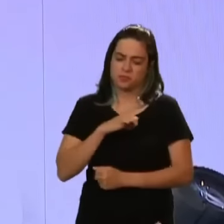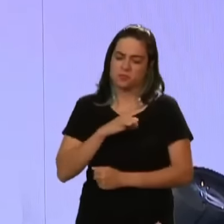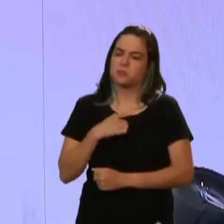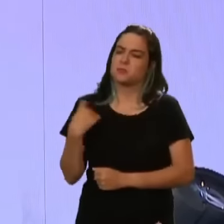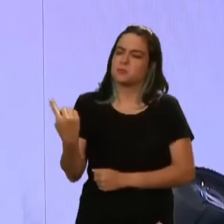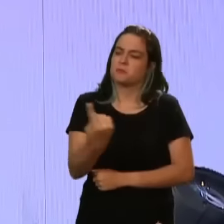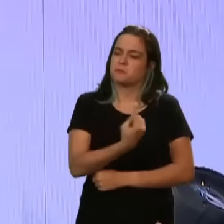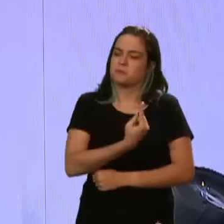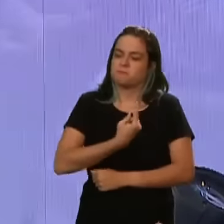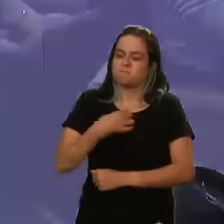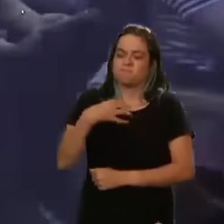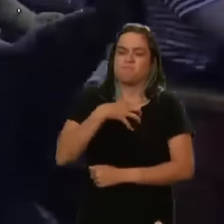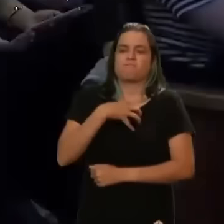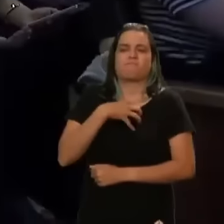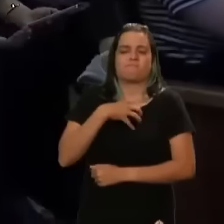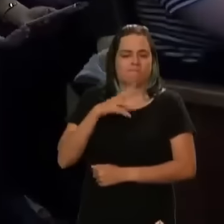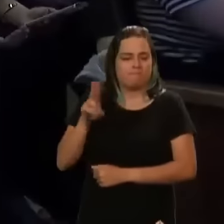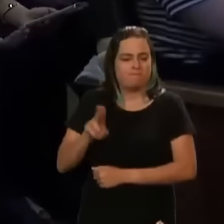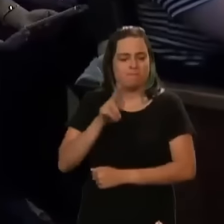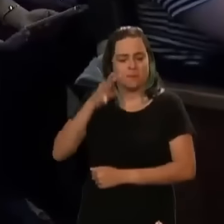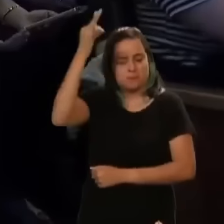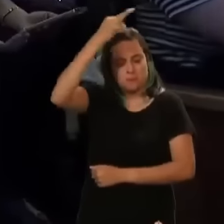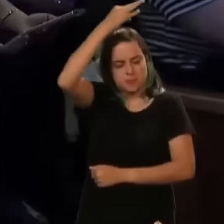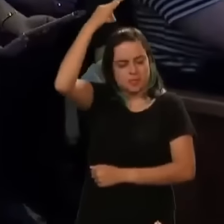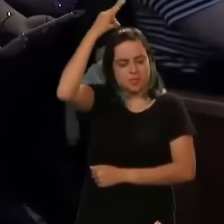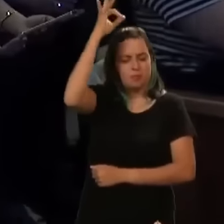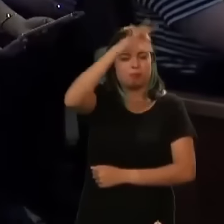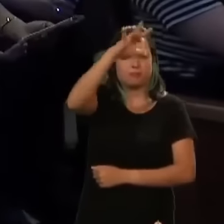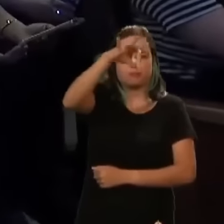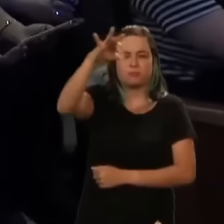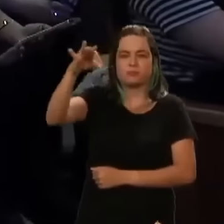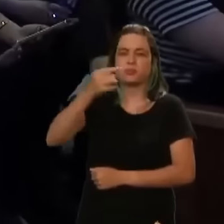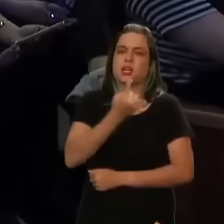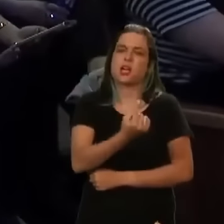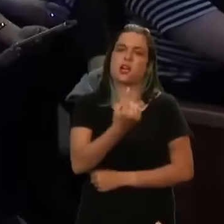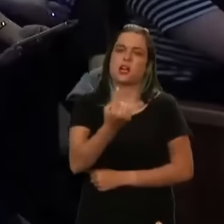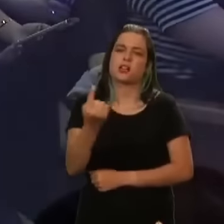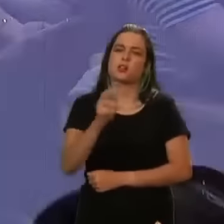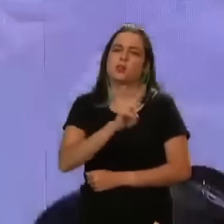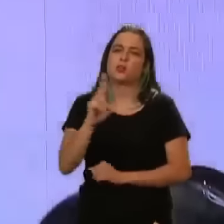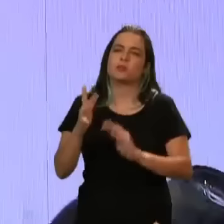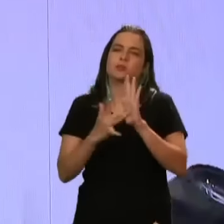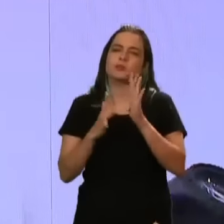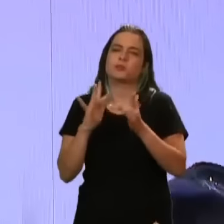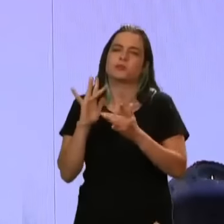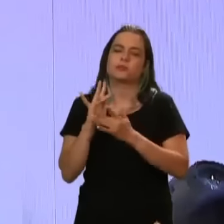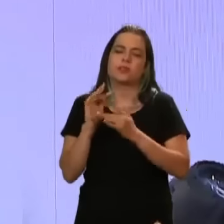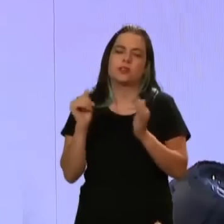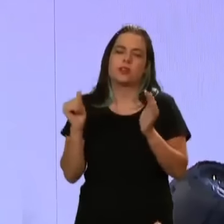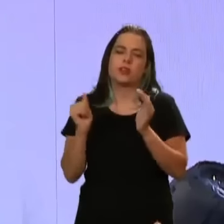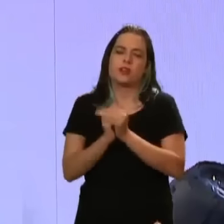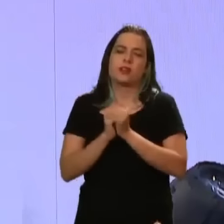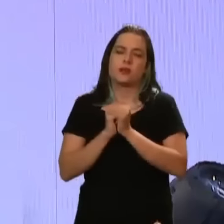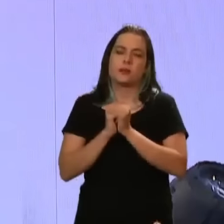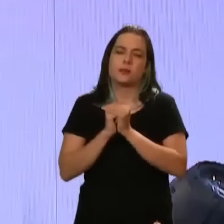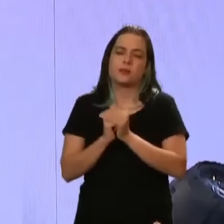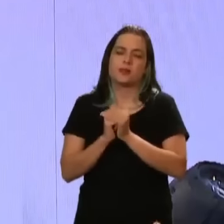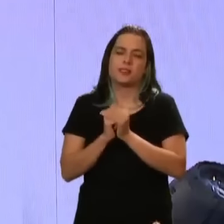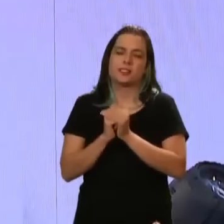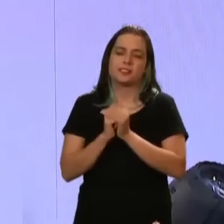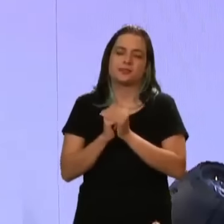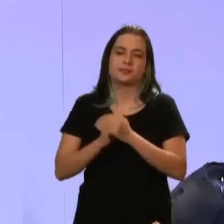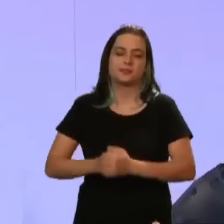ser ministrado pelo Teu Santo Espírito a cada coração, em nome de Jesus. Amém.